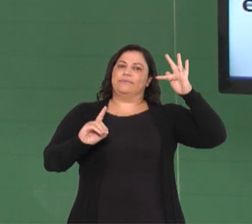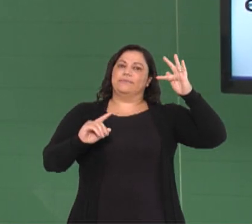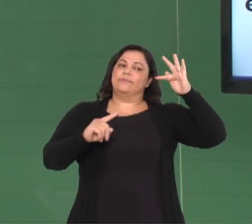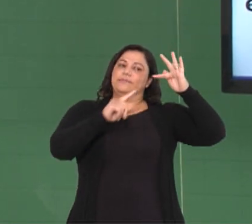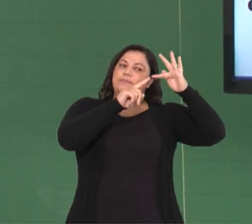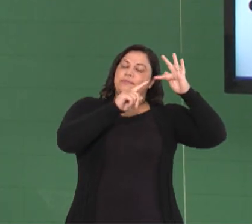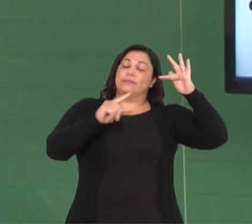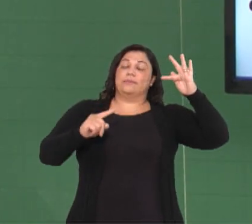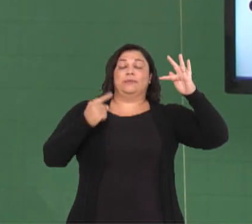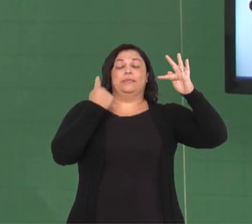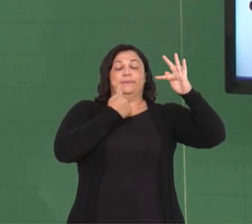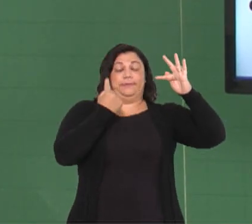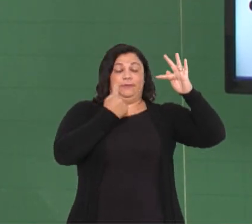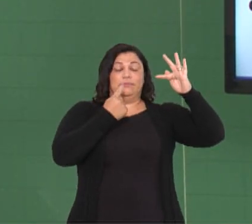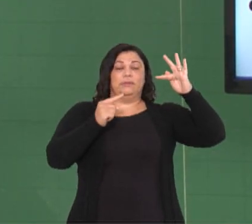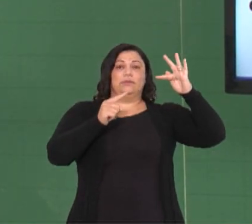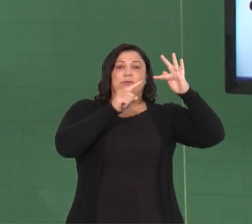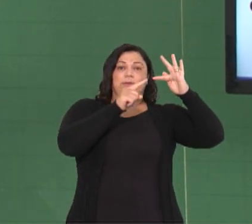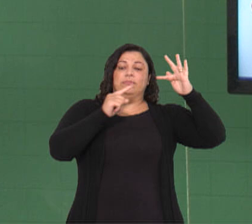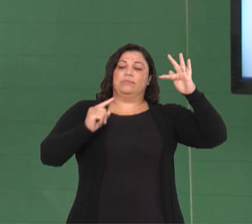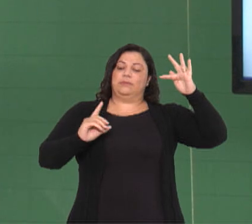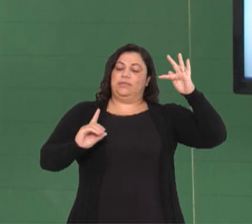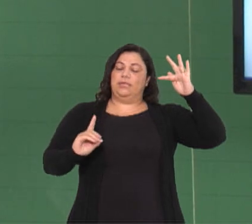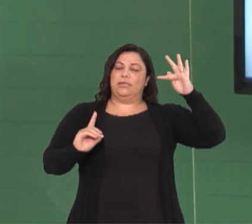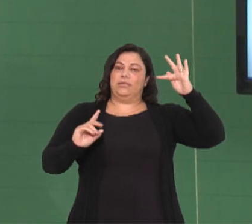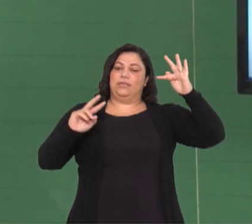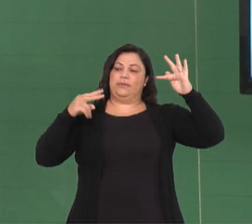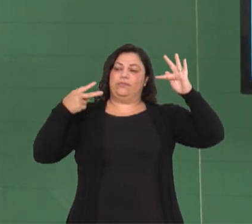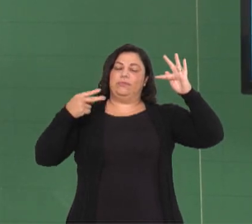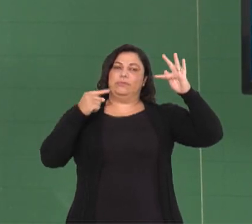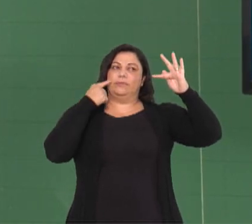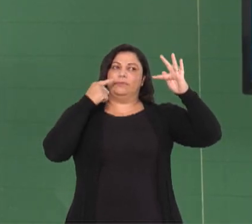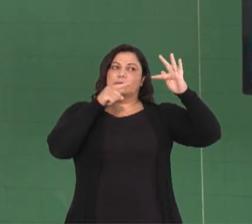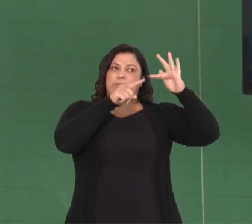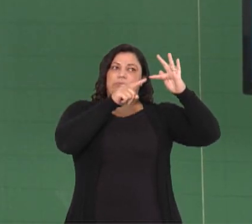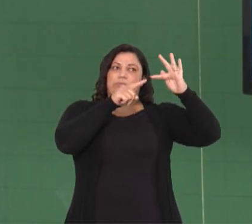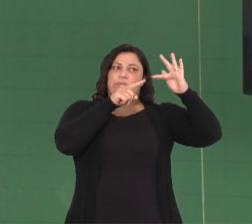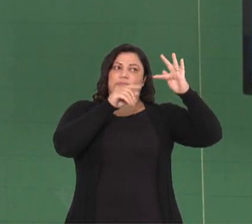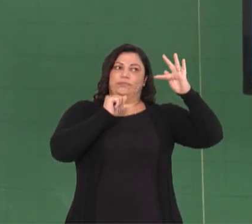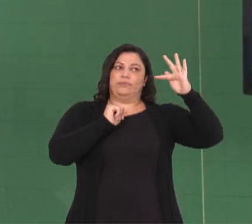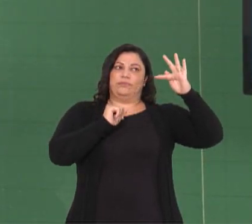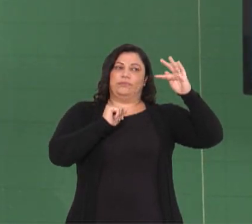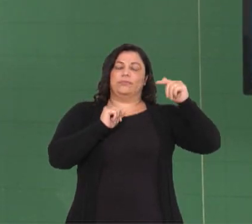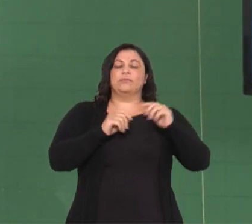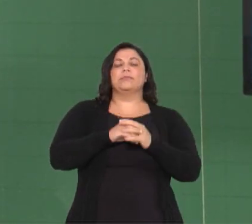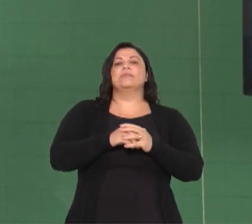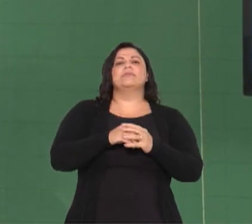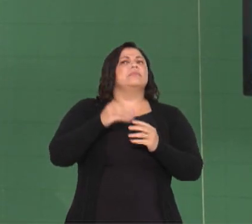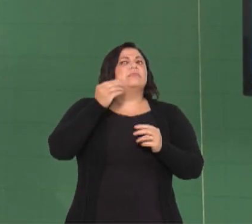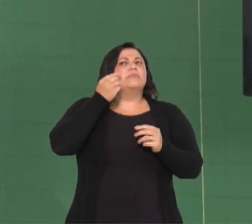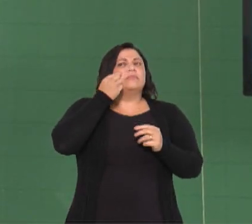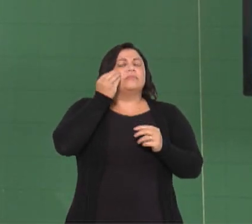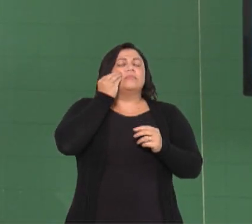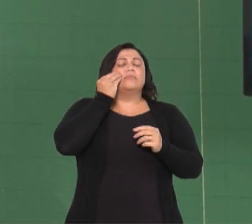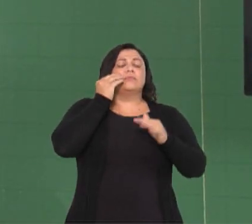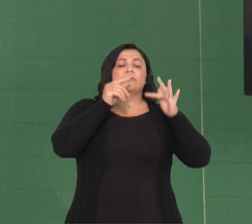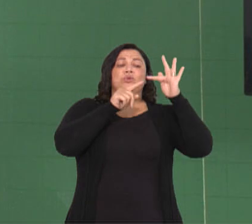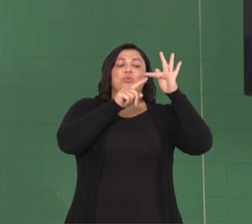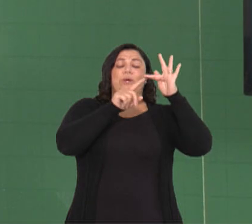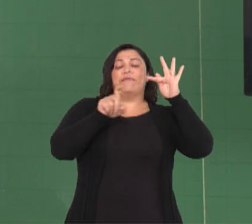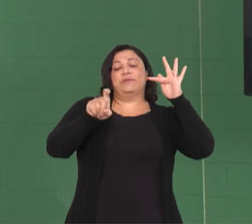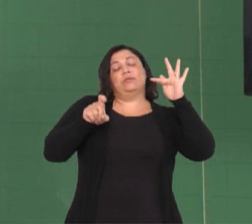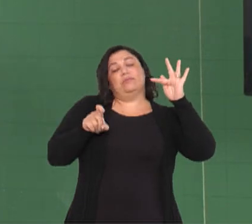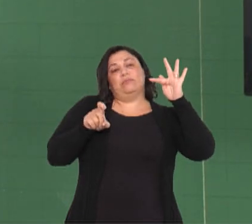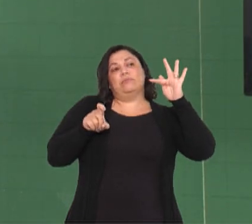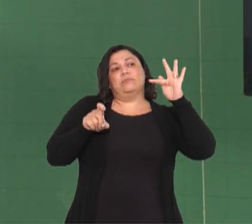primeira situação. Vamos, no caso posterior, vamos chamar F de X, que eu não sei quanto que vai valer a força entre as cargas,